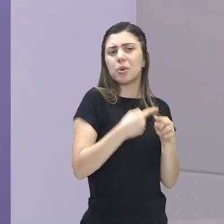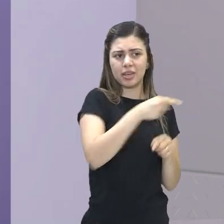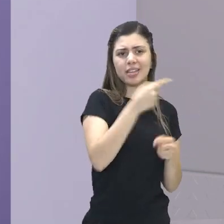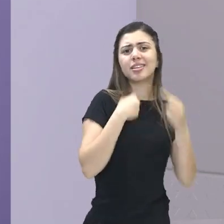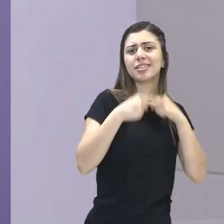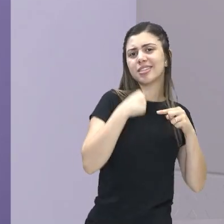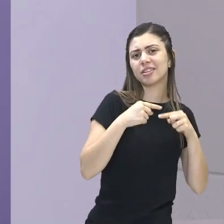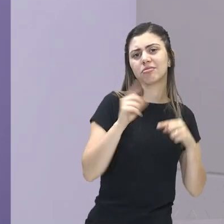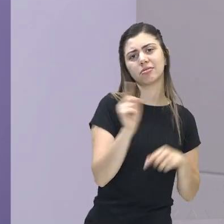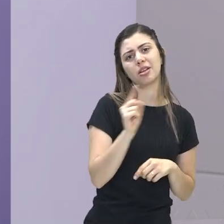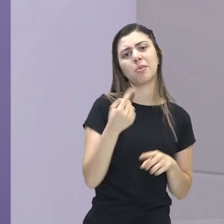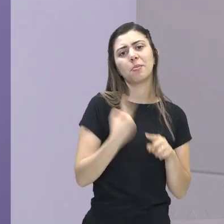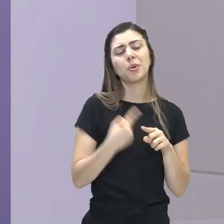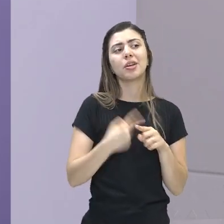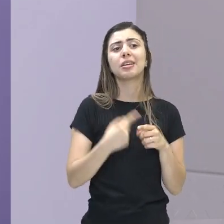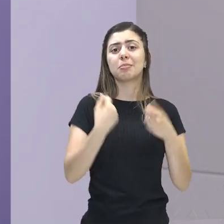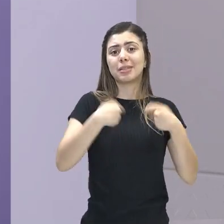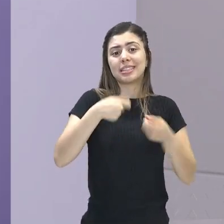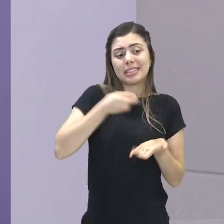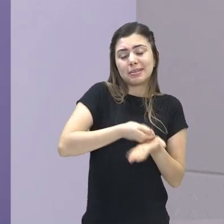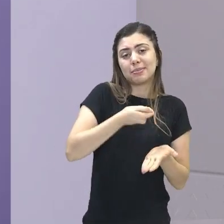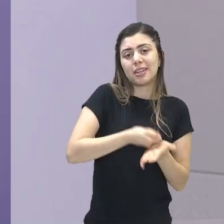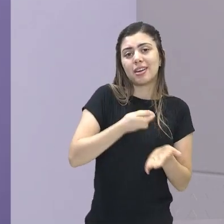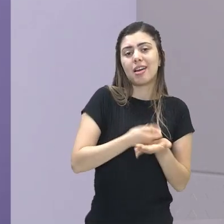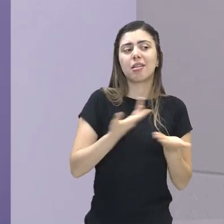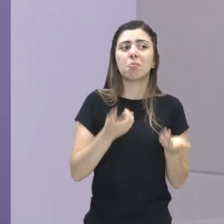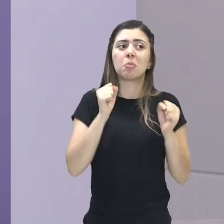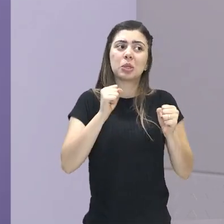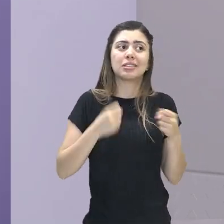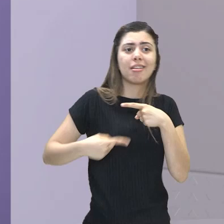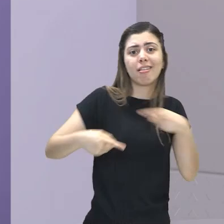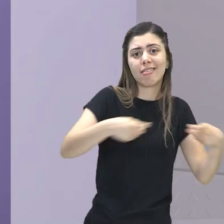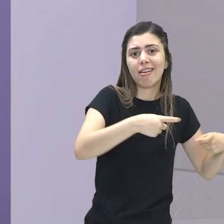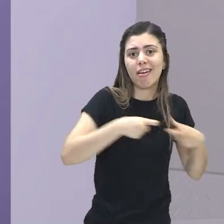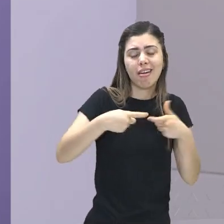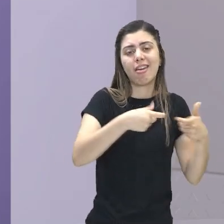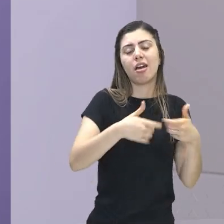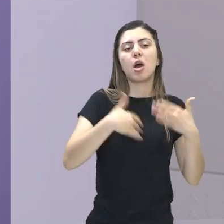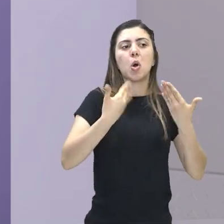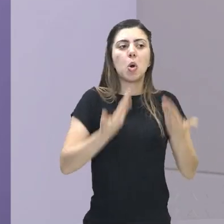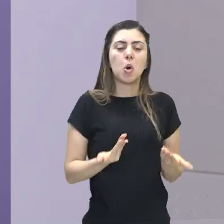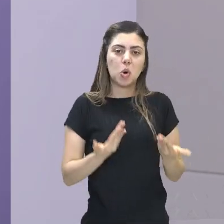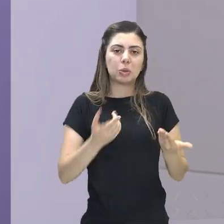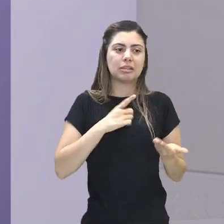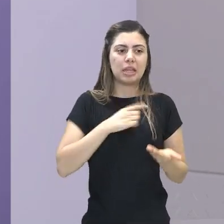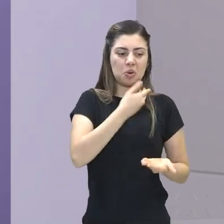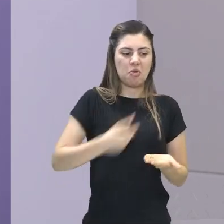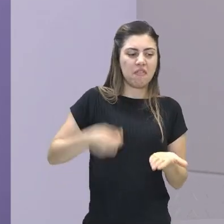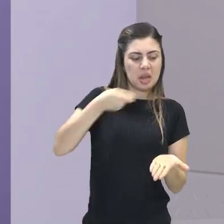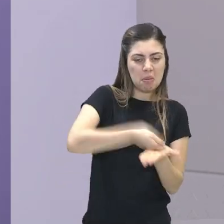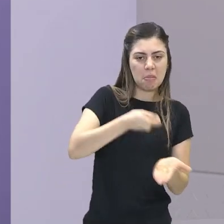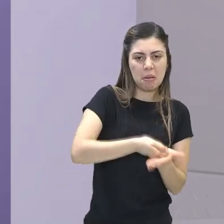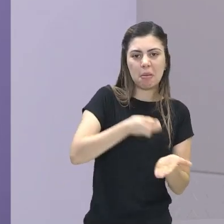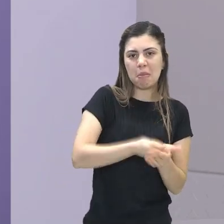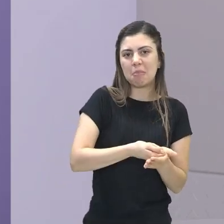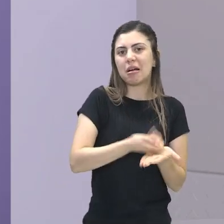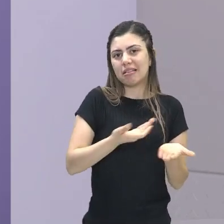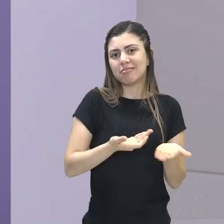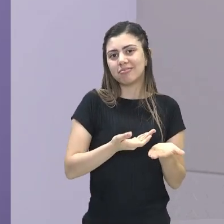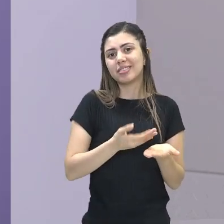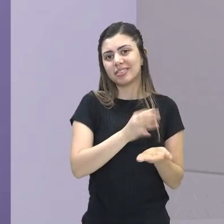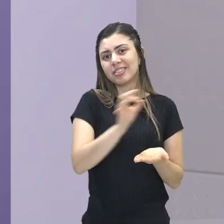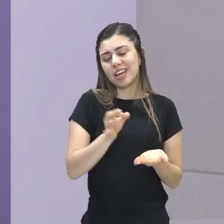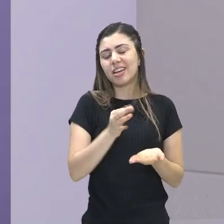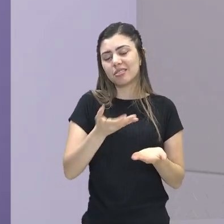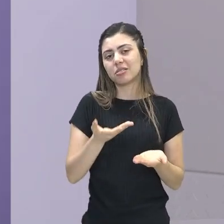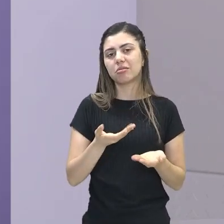quer, mas por um motivo de força maior, por causa de uma guerra, por causa de uma ditadura, de um regime totalitário